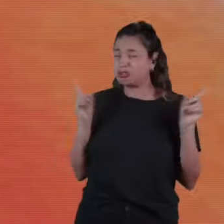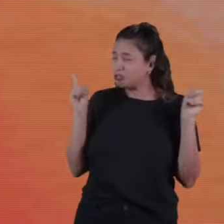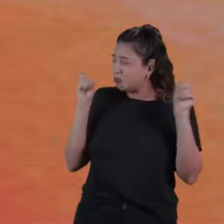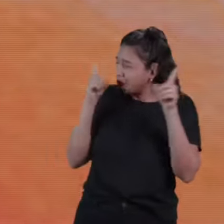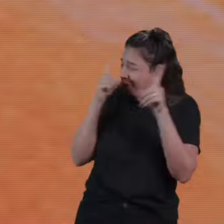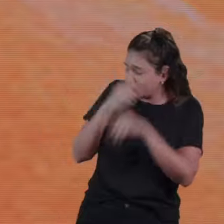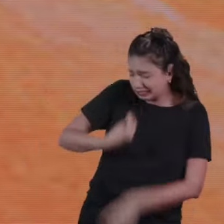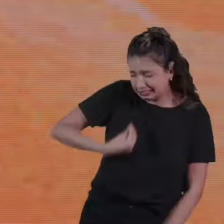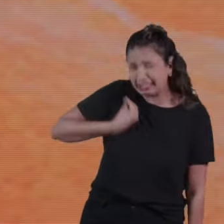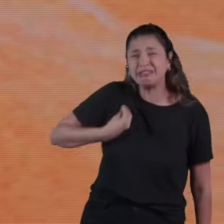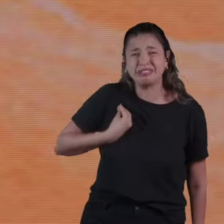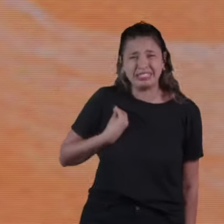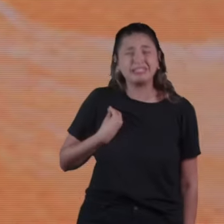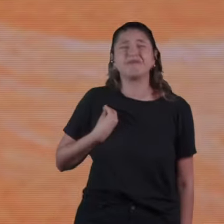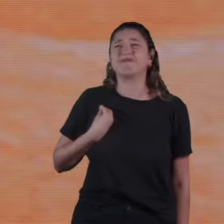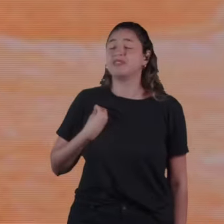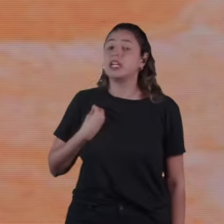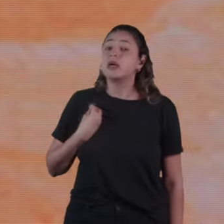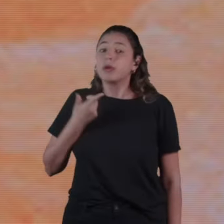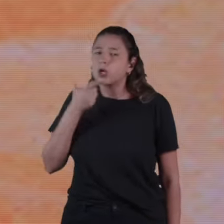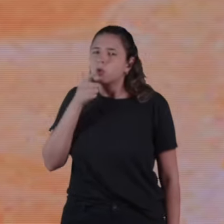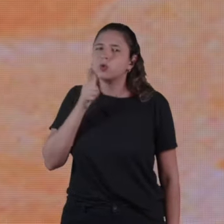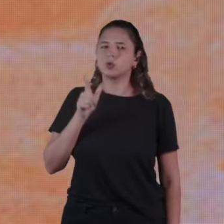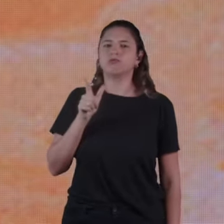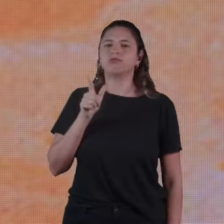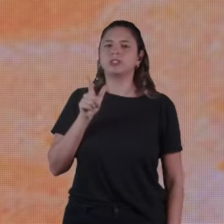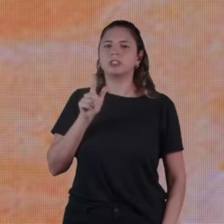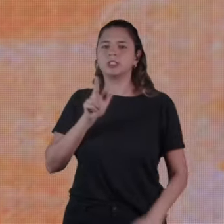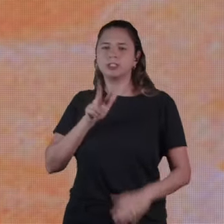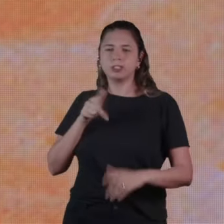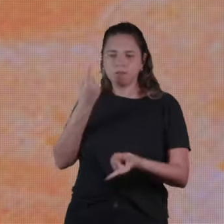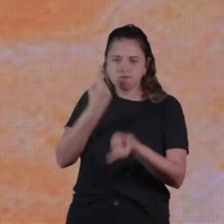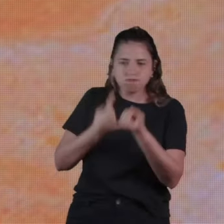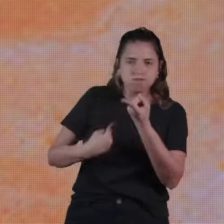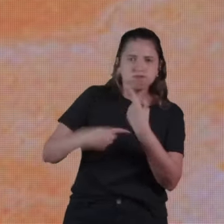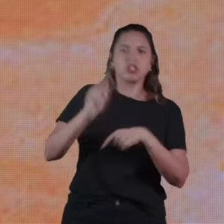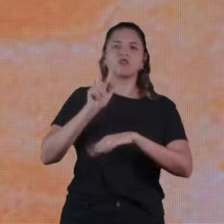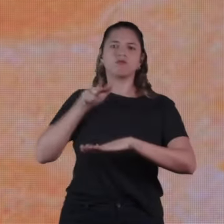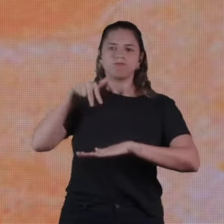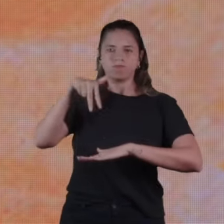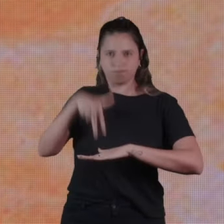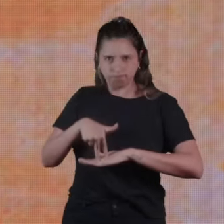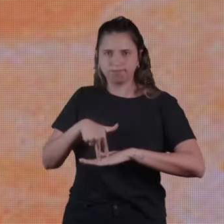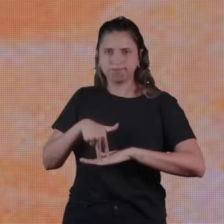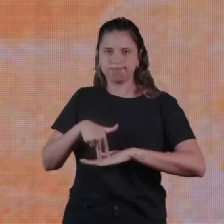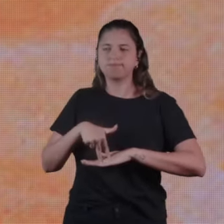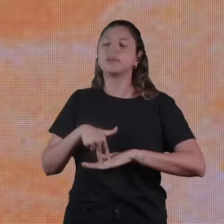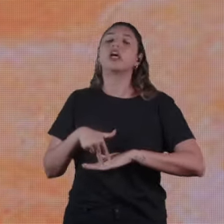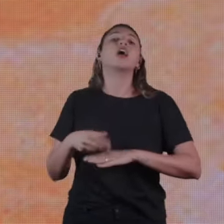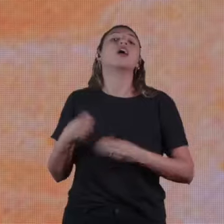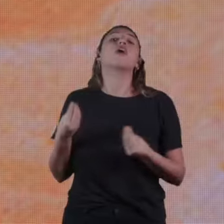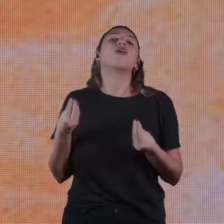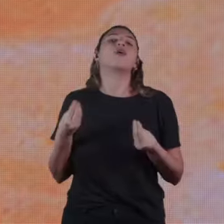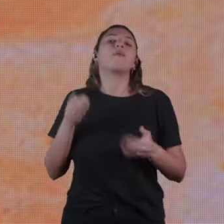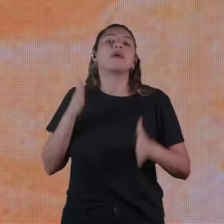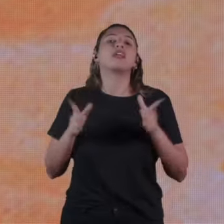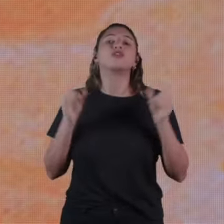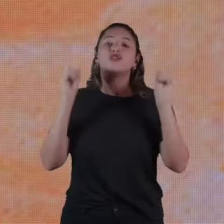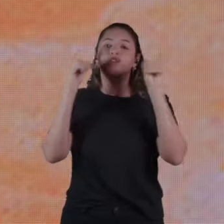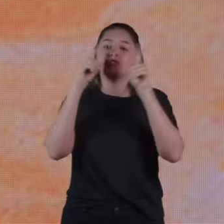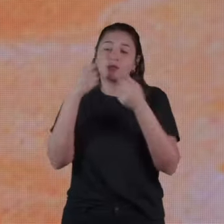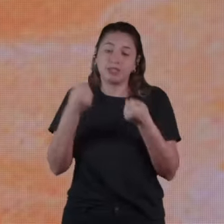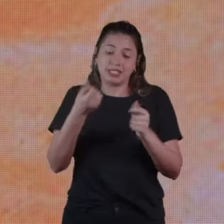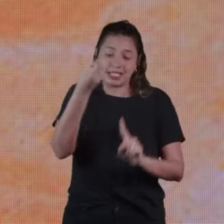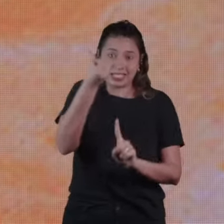e para que essa provação surta o efeito benéfico que você precisa, essa provação tem que durar